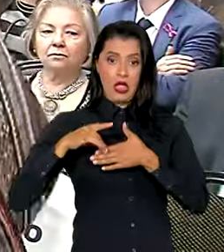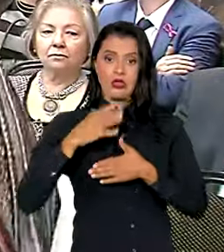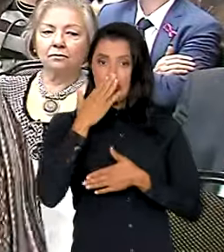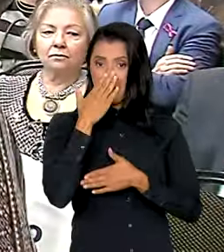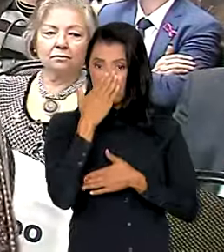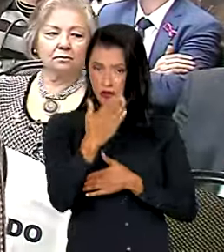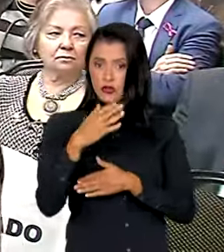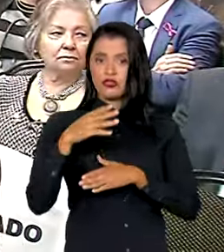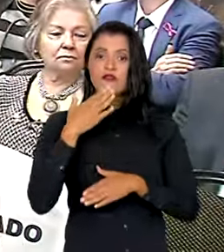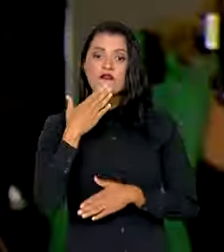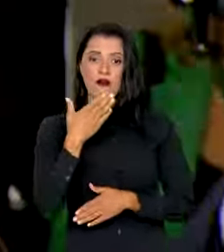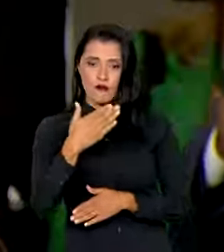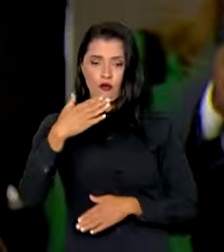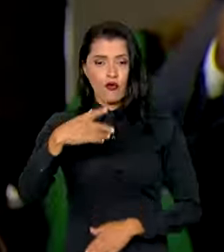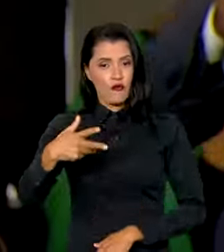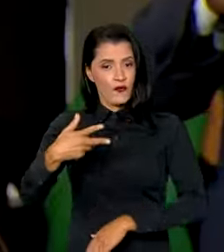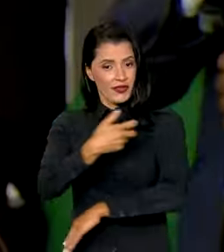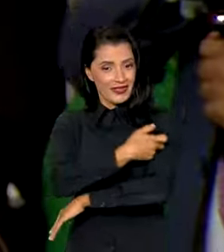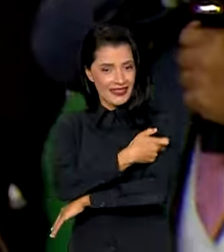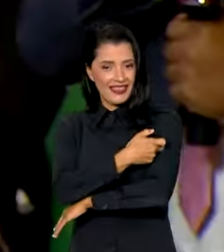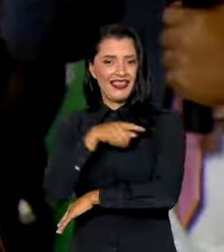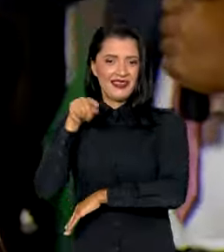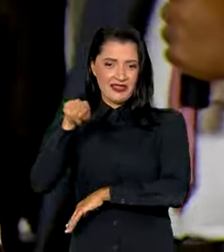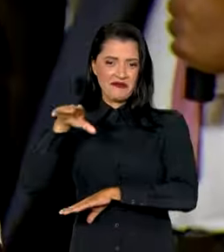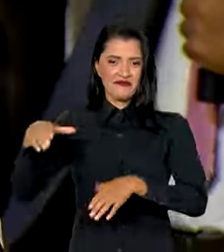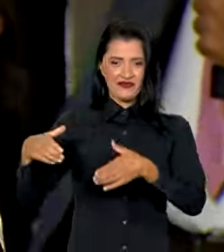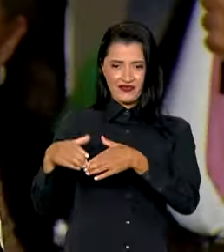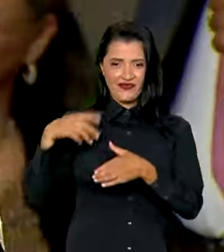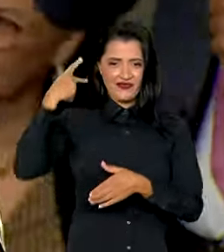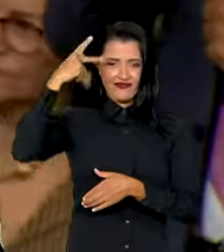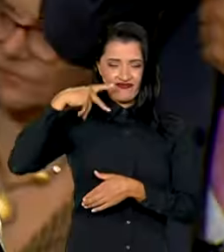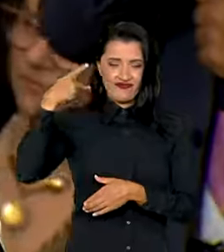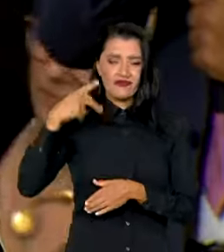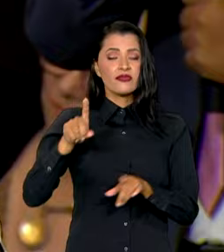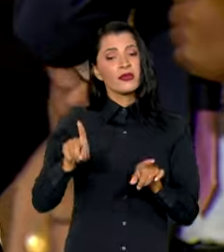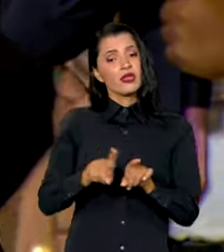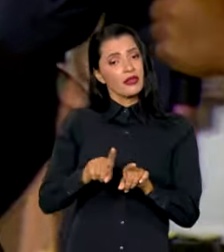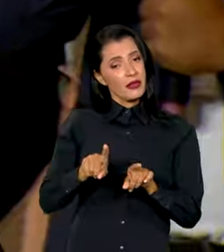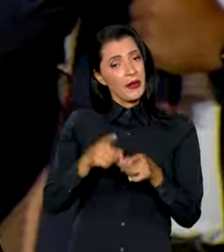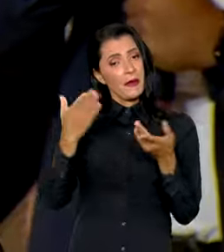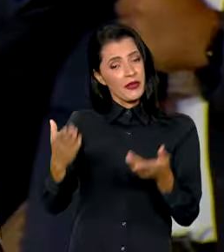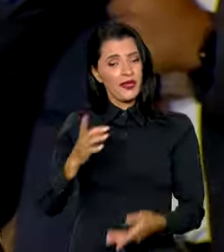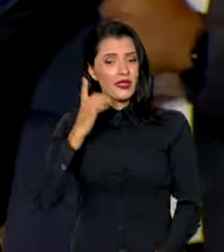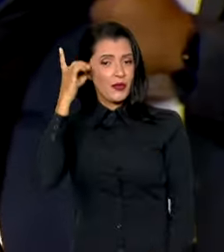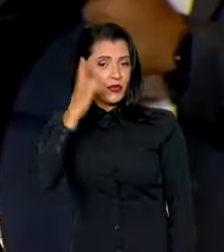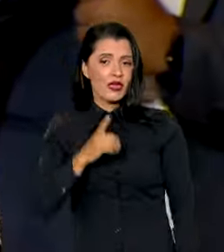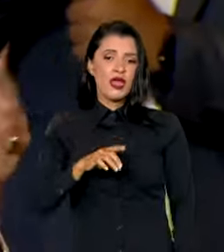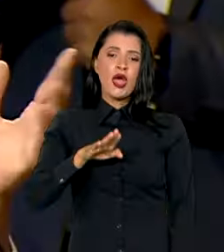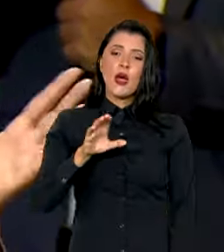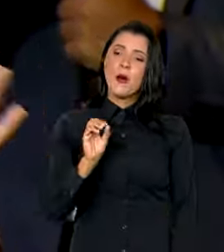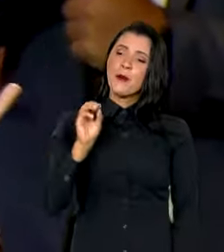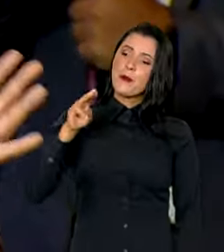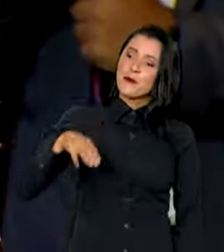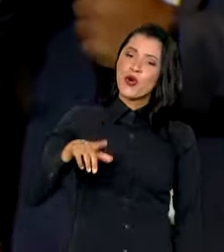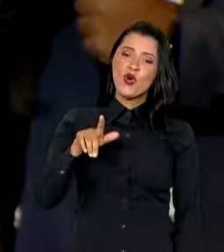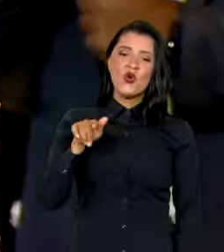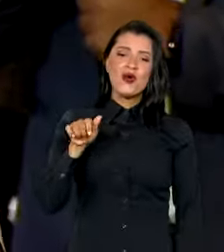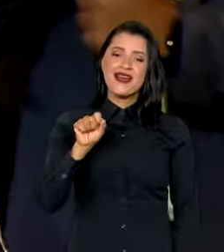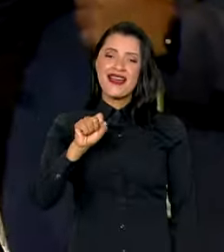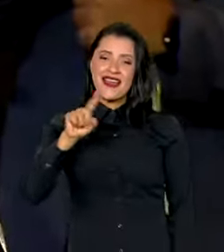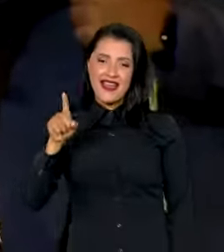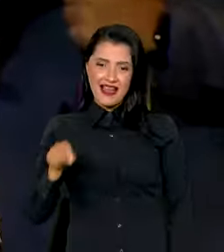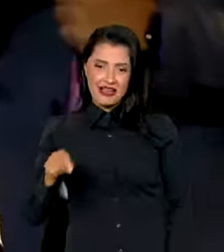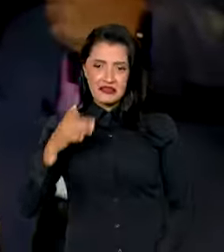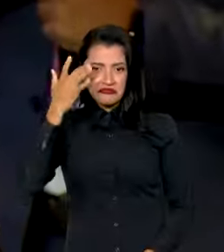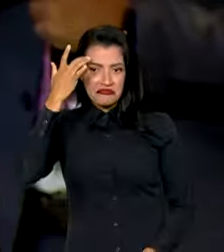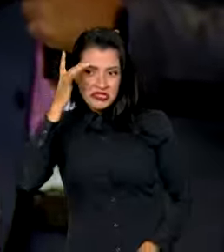pela vacina, a frente parlamentar pela vacina, mas também vi o deputado Bongás. Eu não sei se eu vi todos os